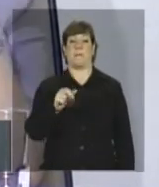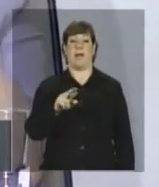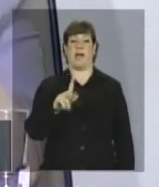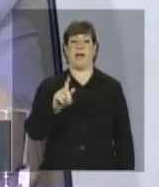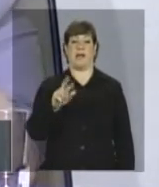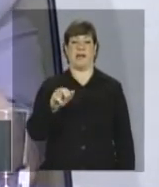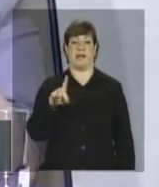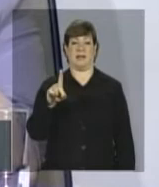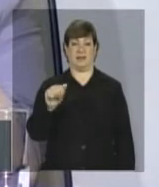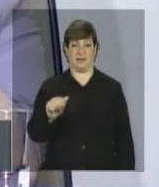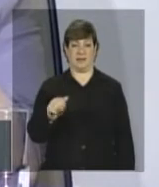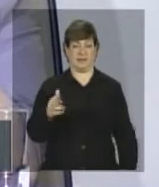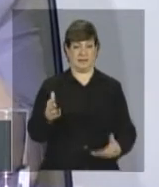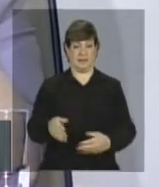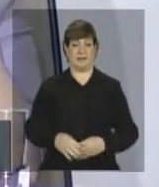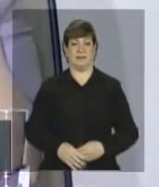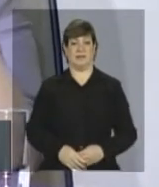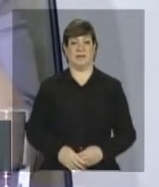Alves.